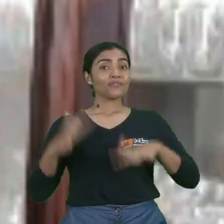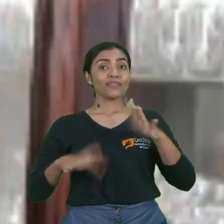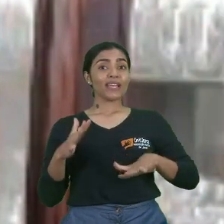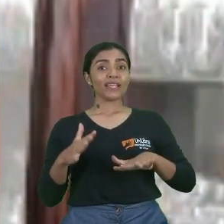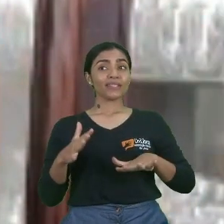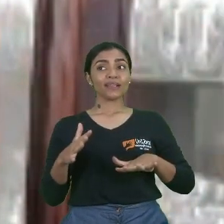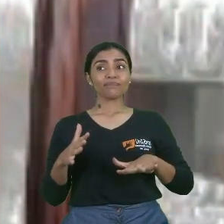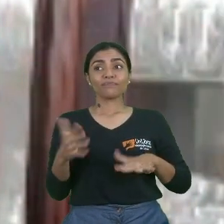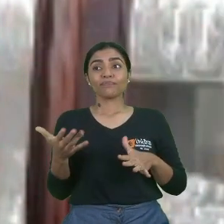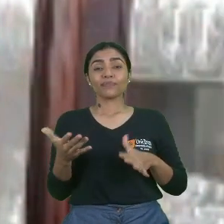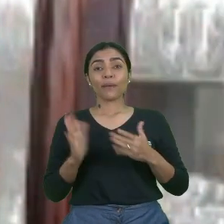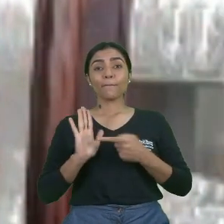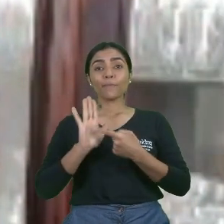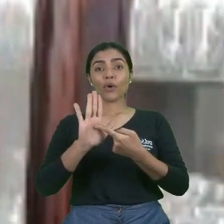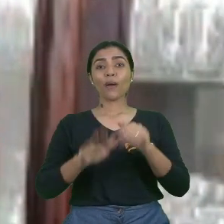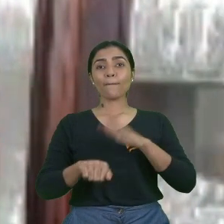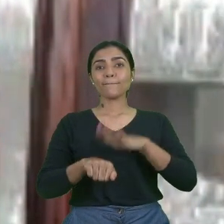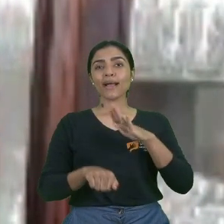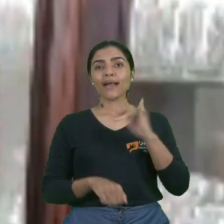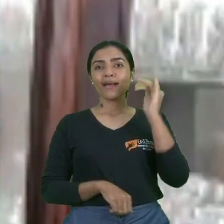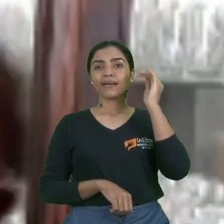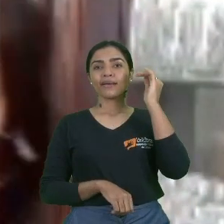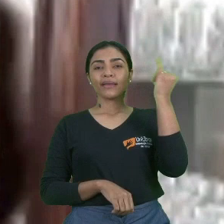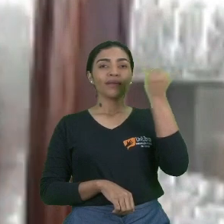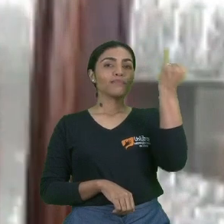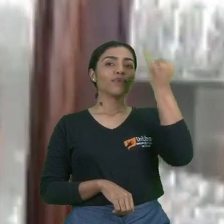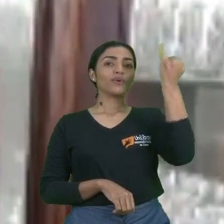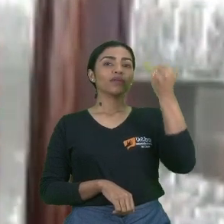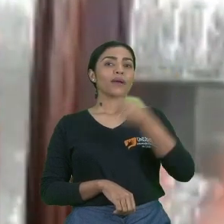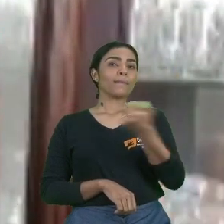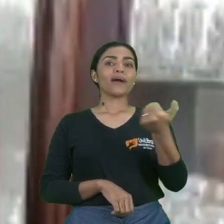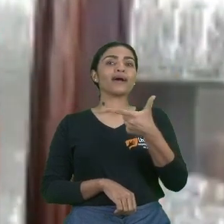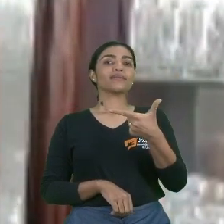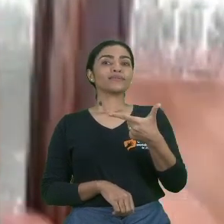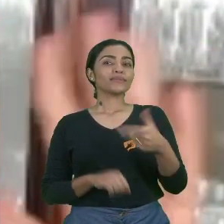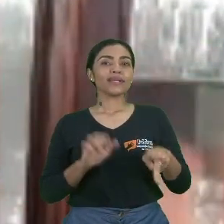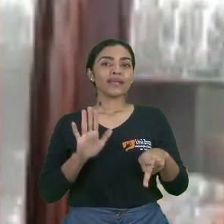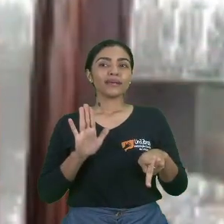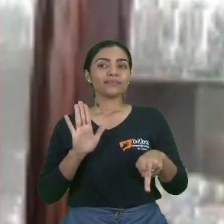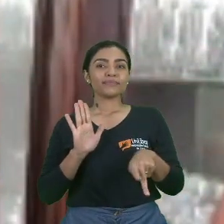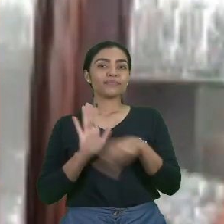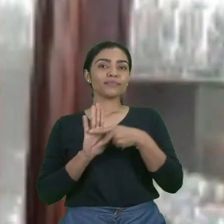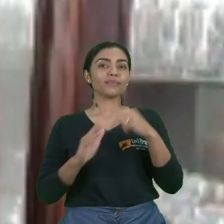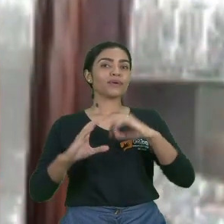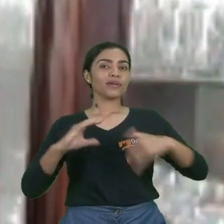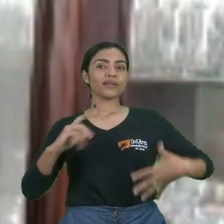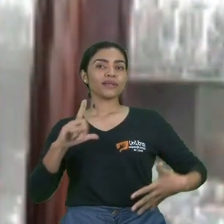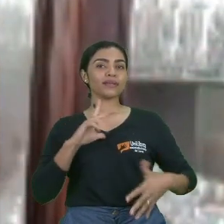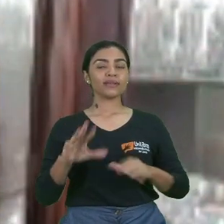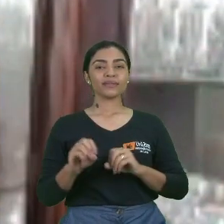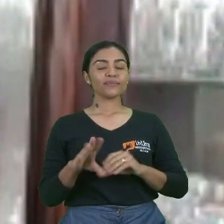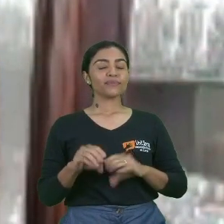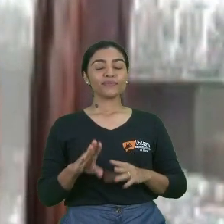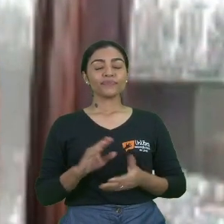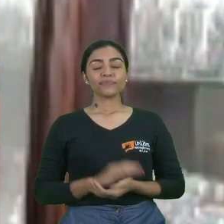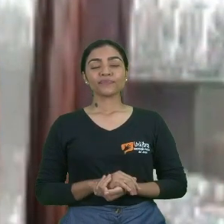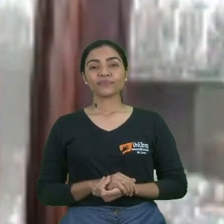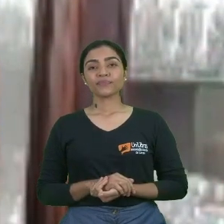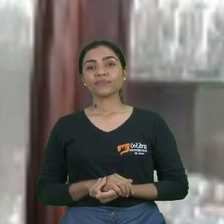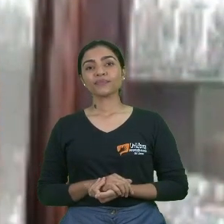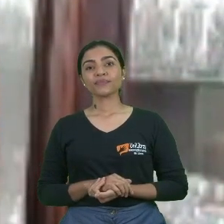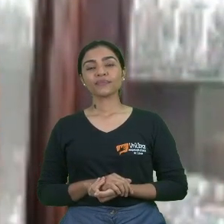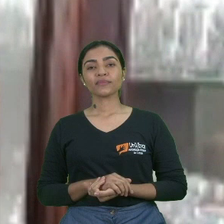central é como a medicina também não posso fugir segura senão eu fujo então